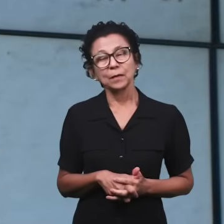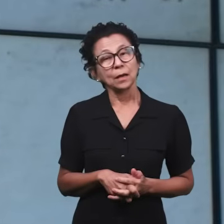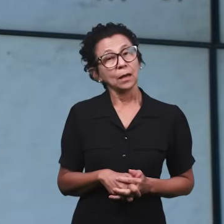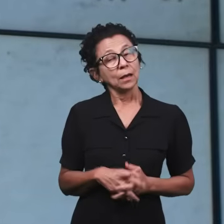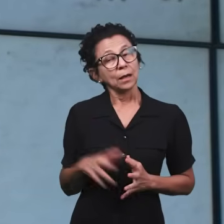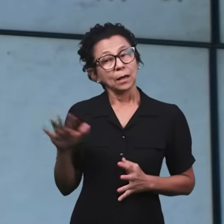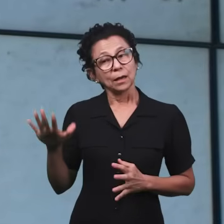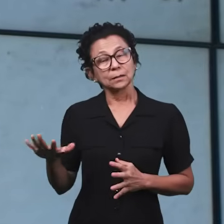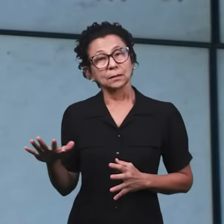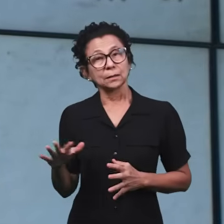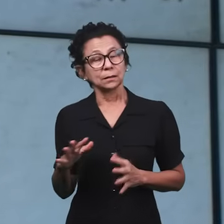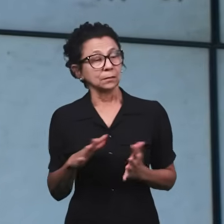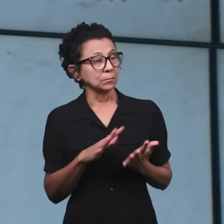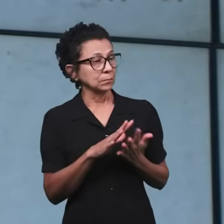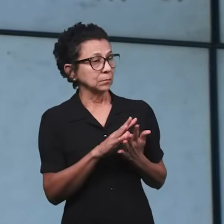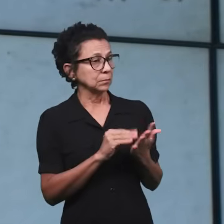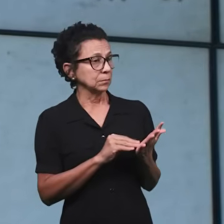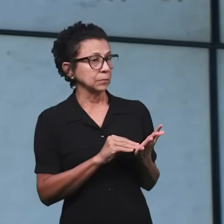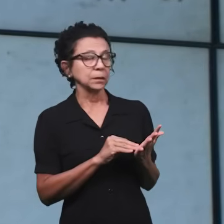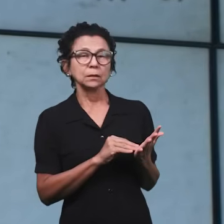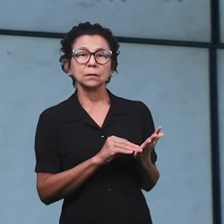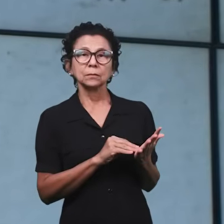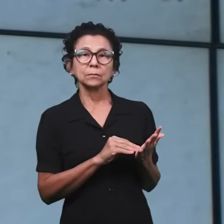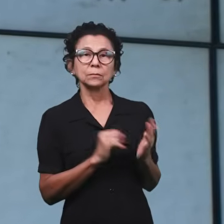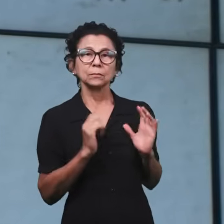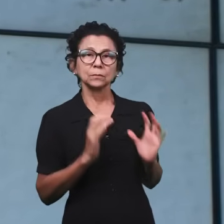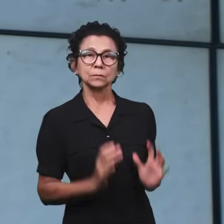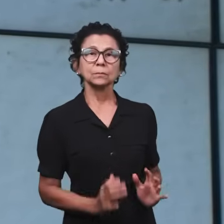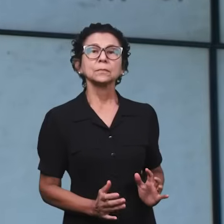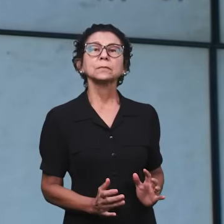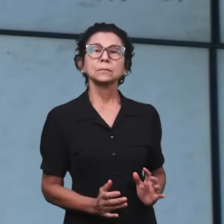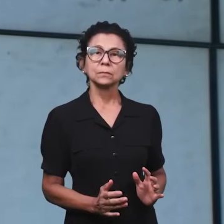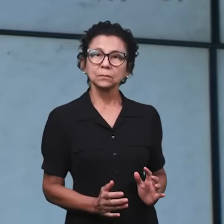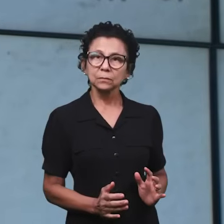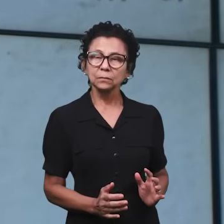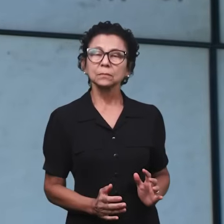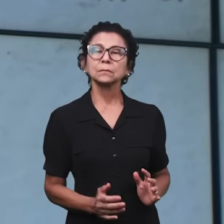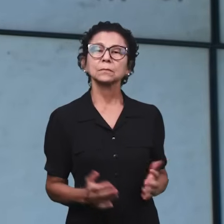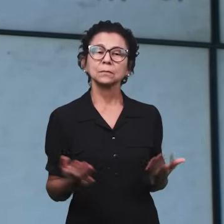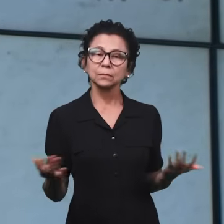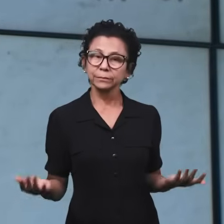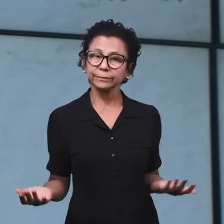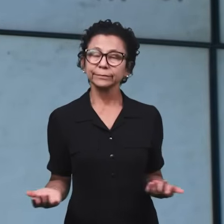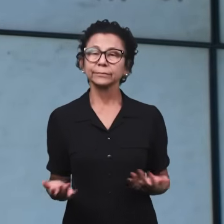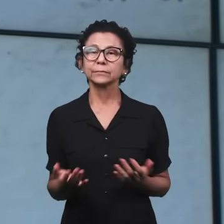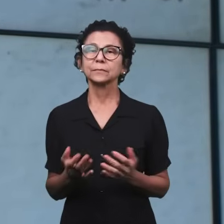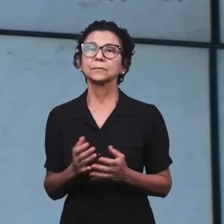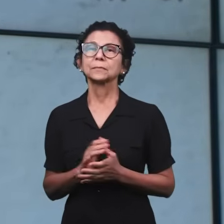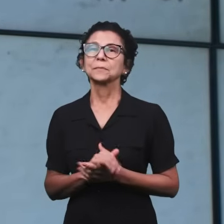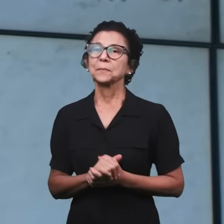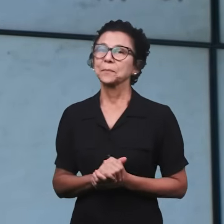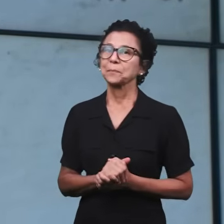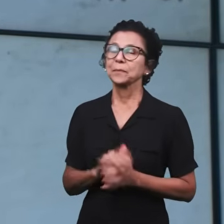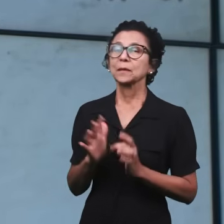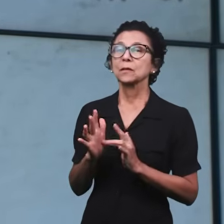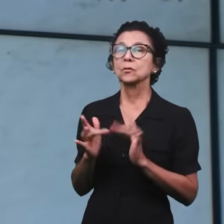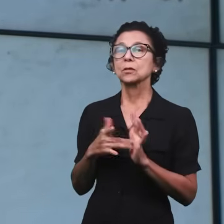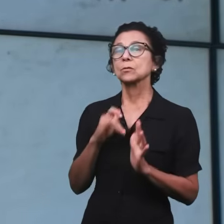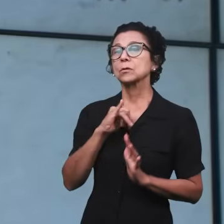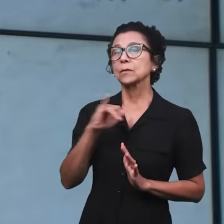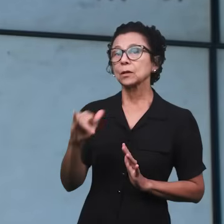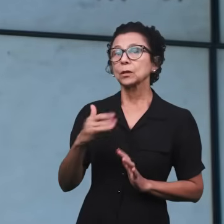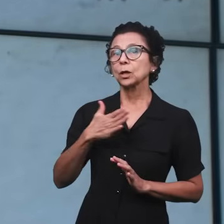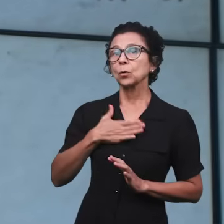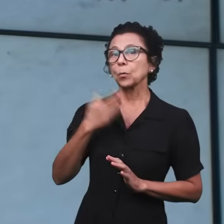as crianças vão aprender aquilo que nós fazemos. É o exemplo, né? Eu gosto muito daquele texto do Senhor Jesus. O meu pai trabalha até agora